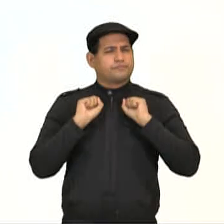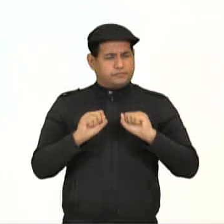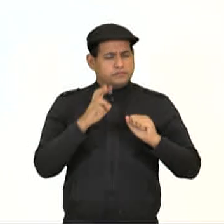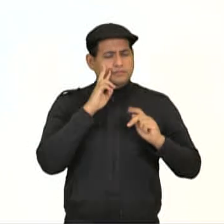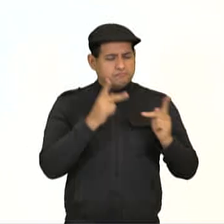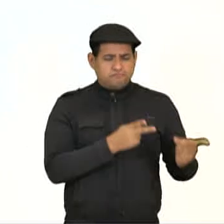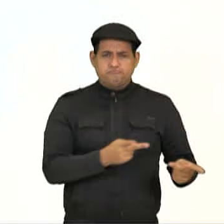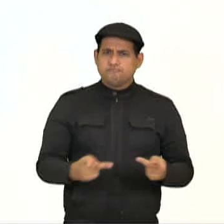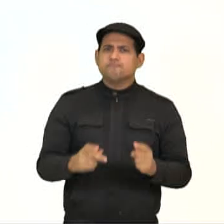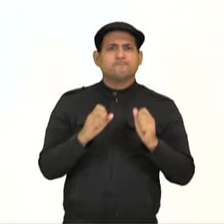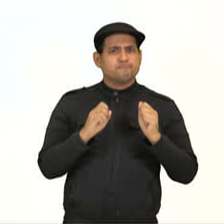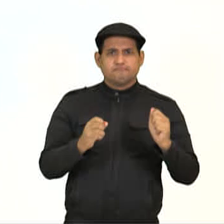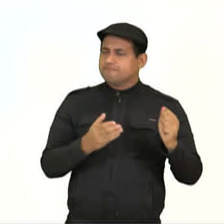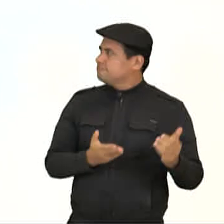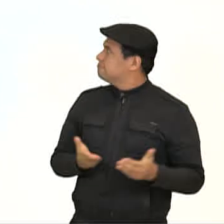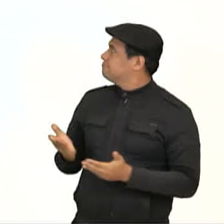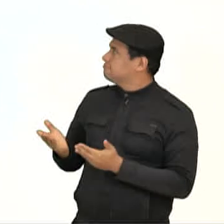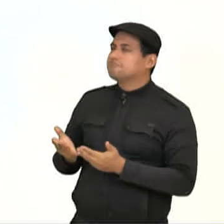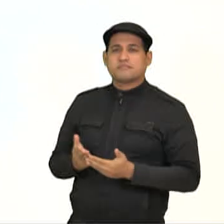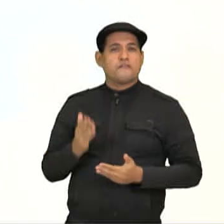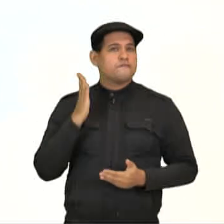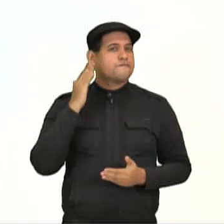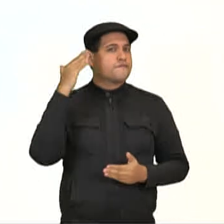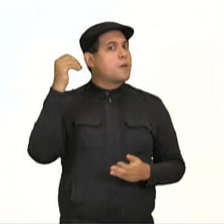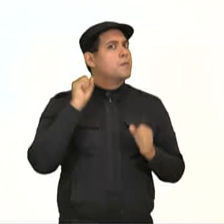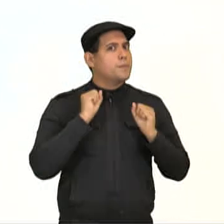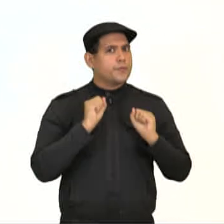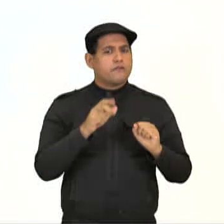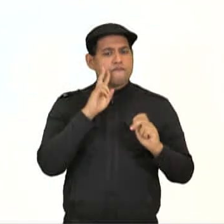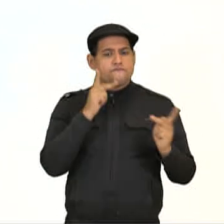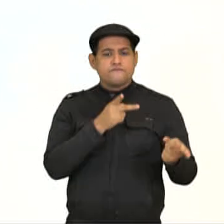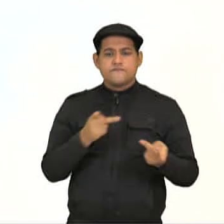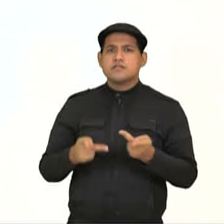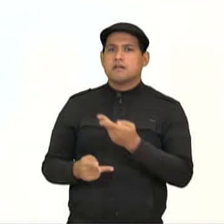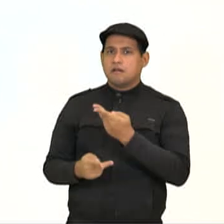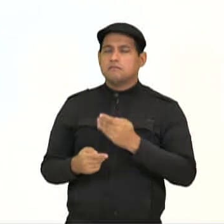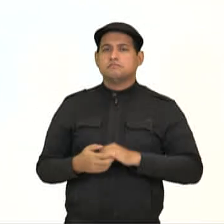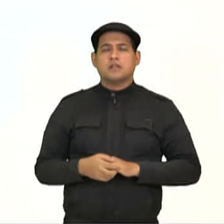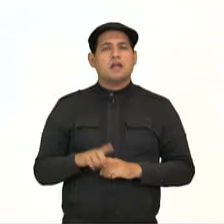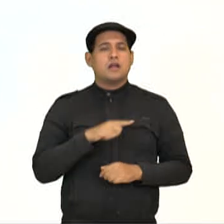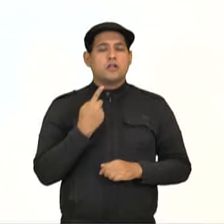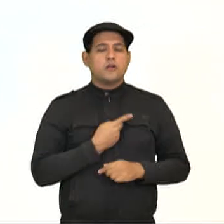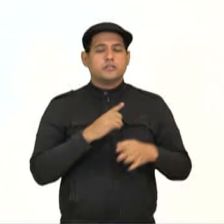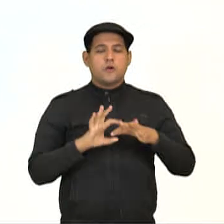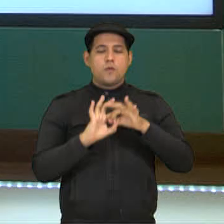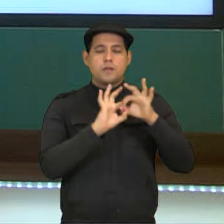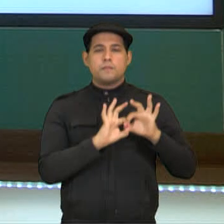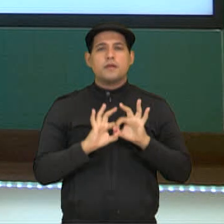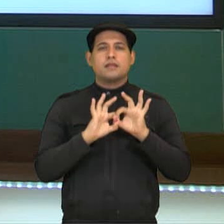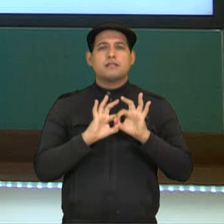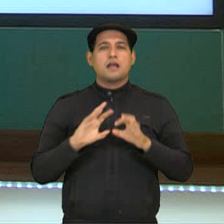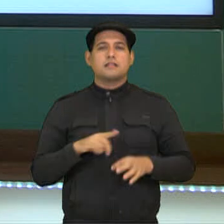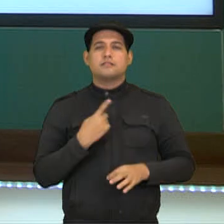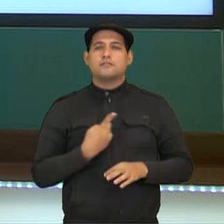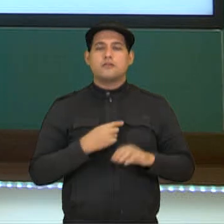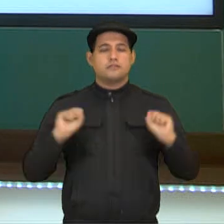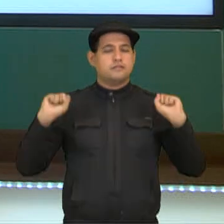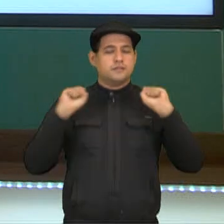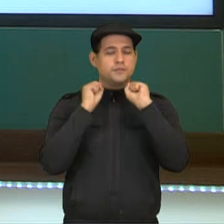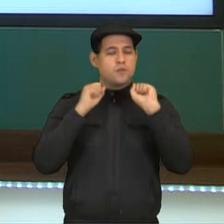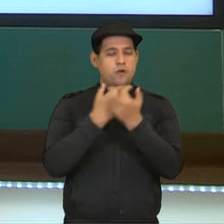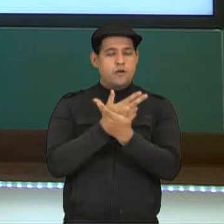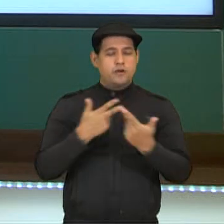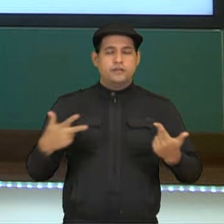esse local, que é um local histórico que faz parte, né, das nossas Olimpíadas, do esporte